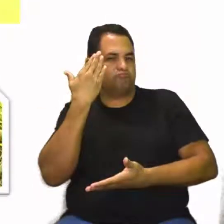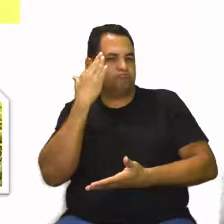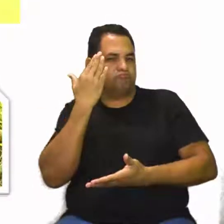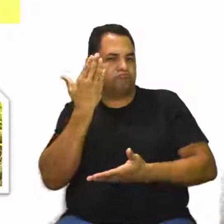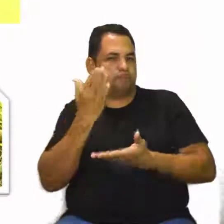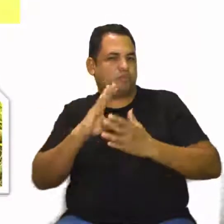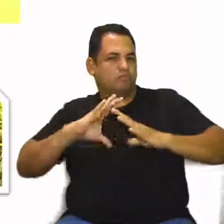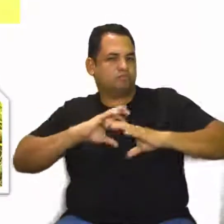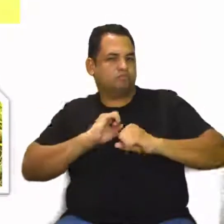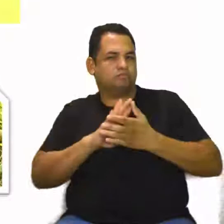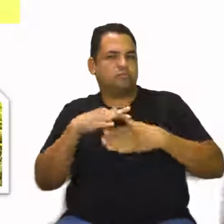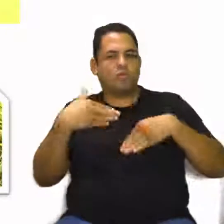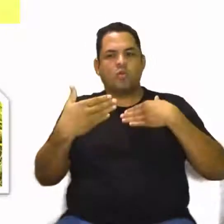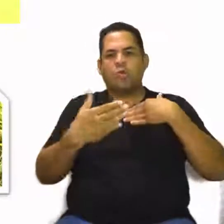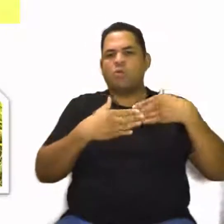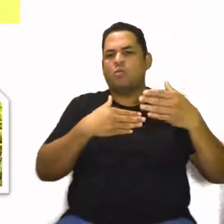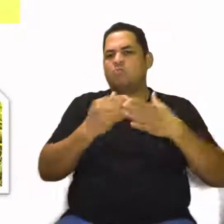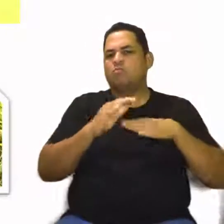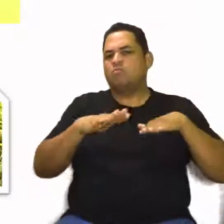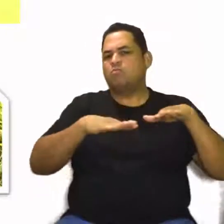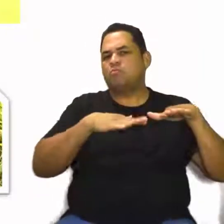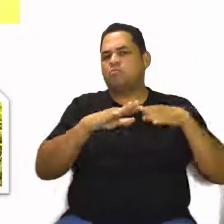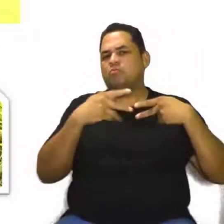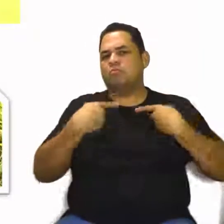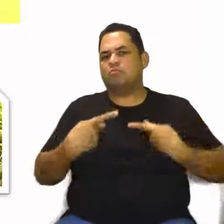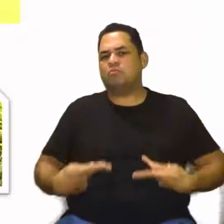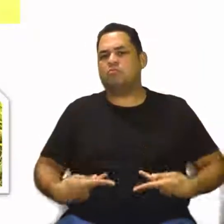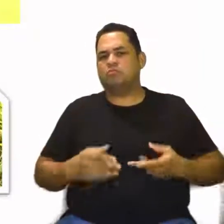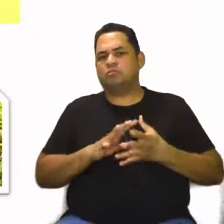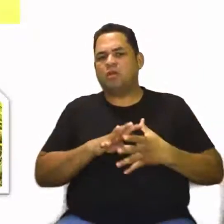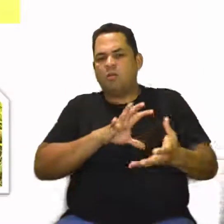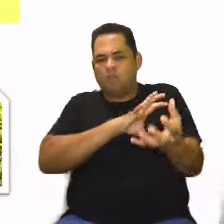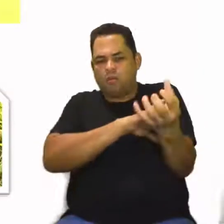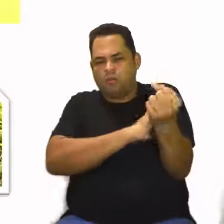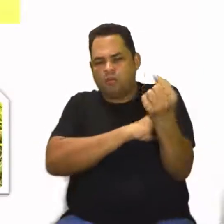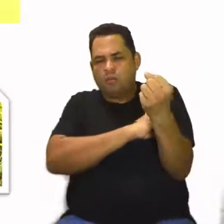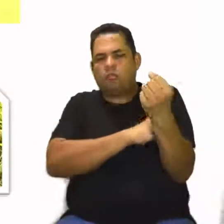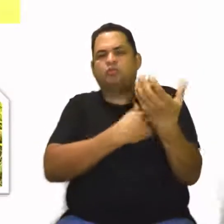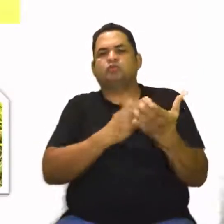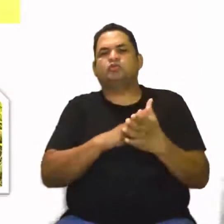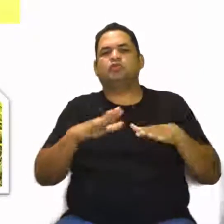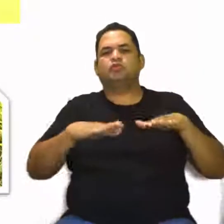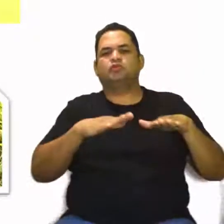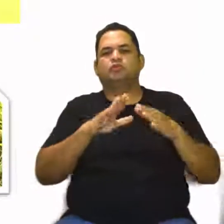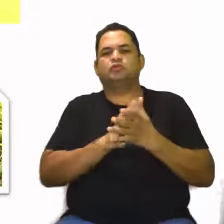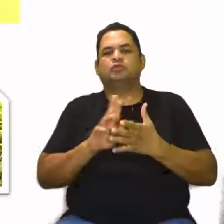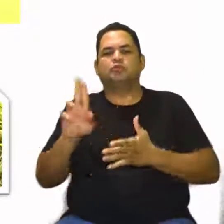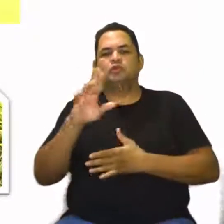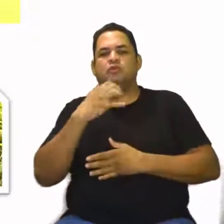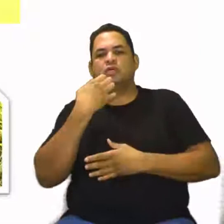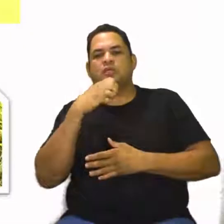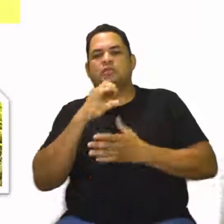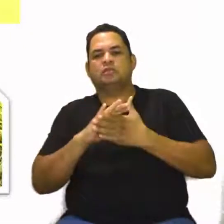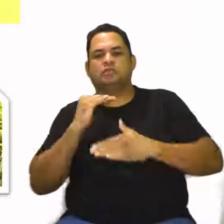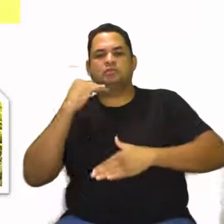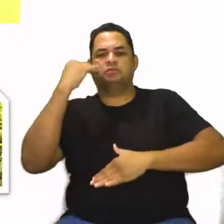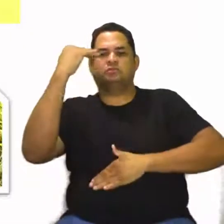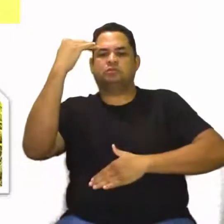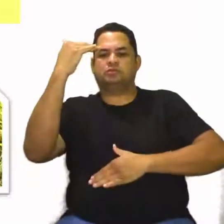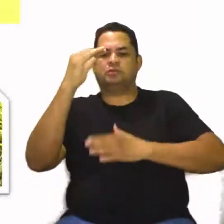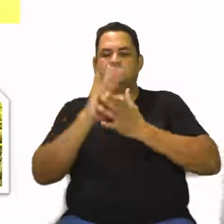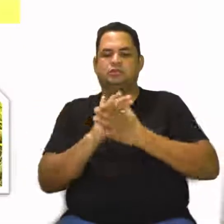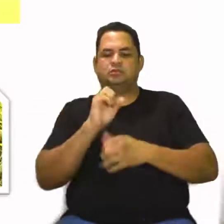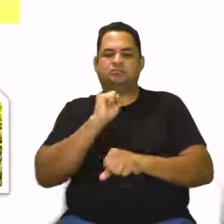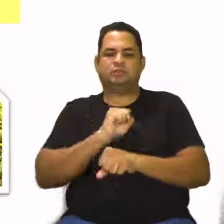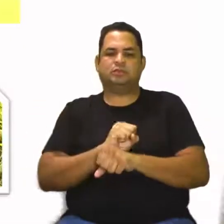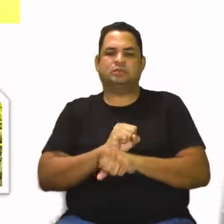qualquer movimento corporal resultante de contrações musculares, associado a um gasto energético acima do nível